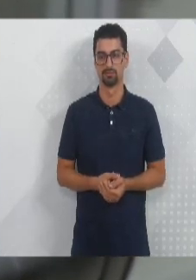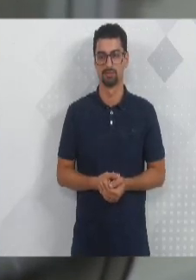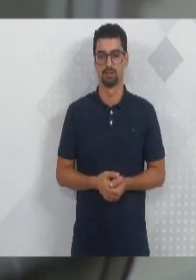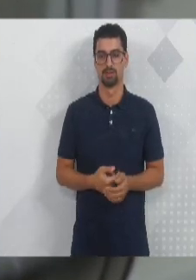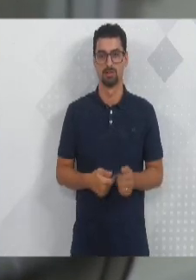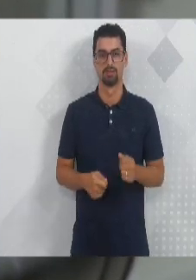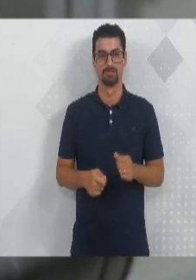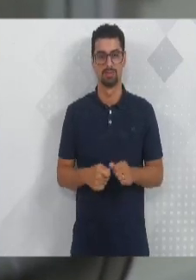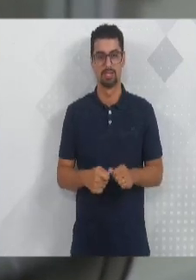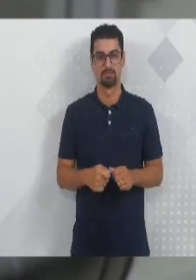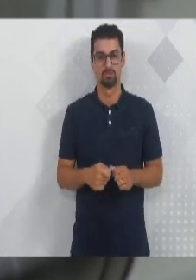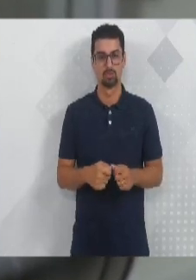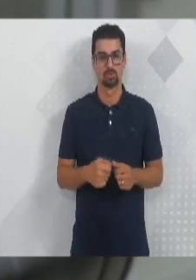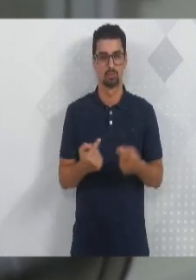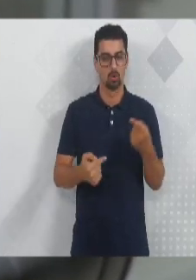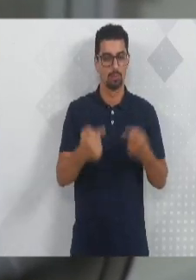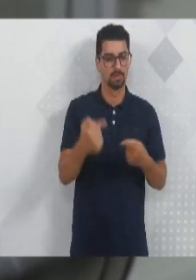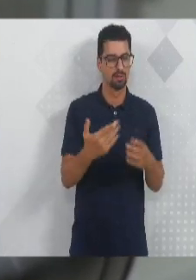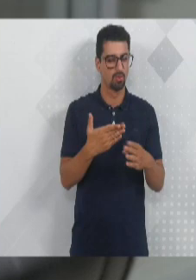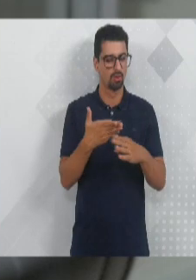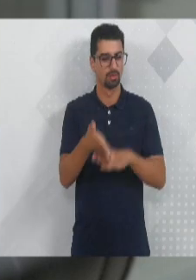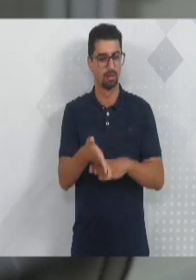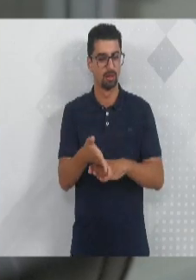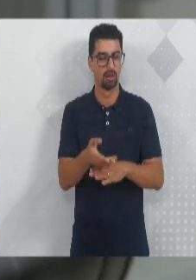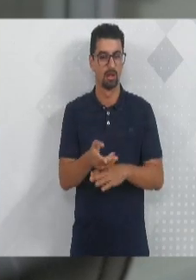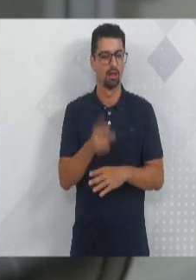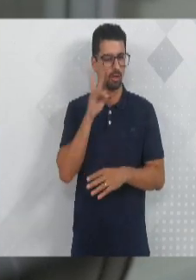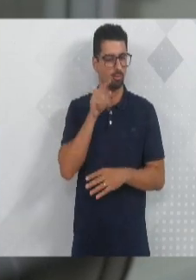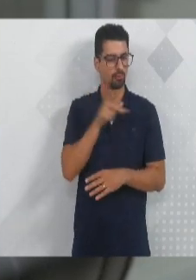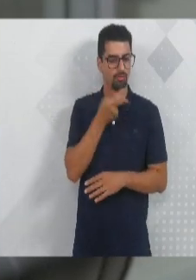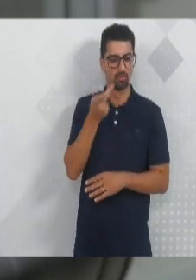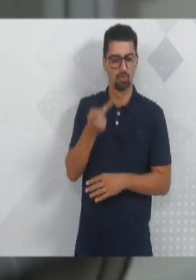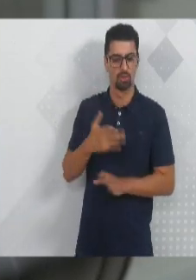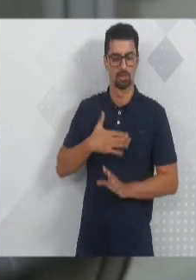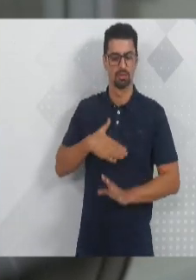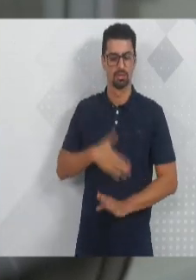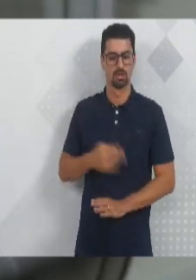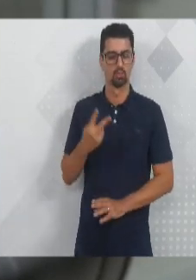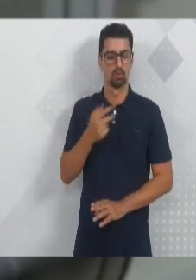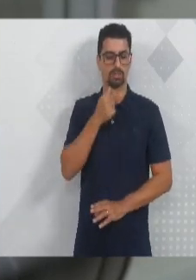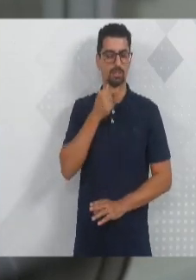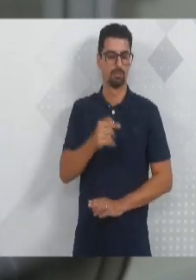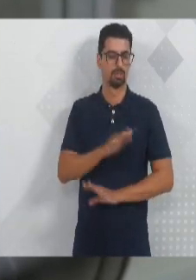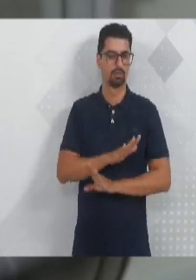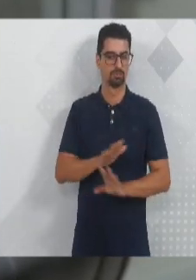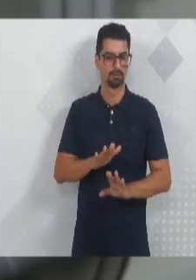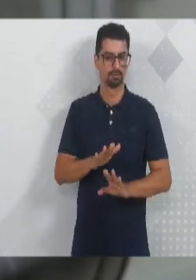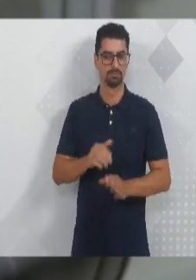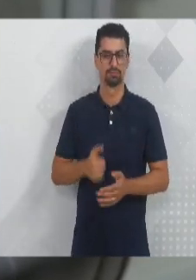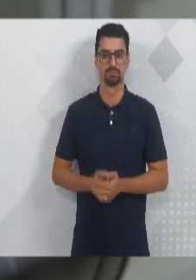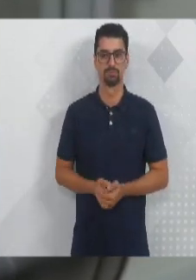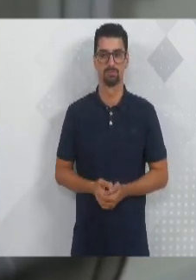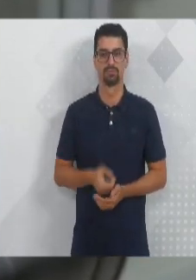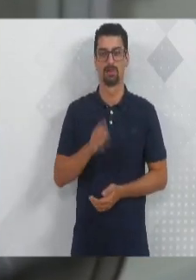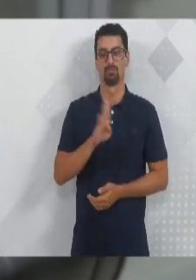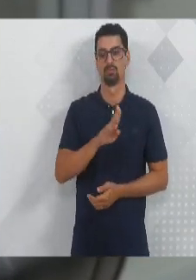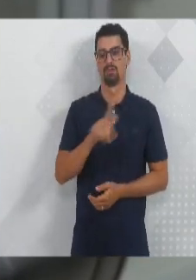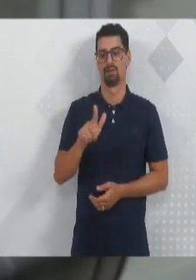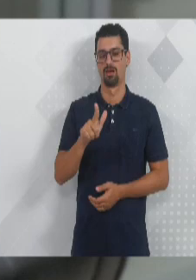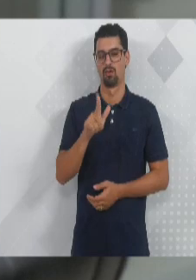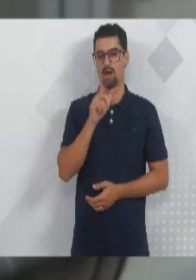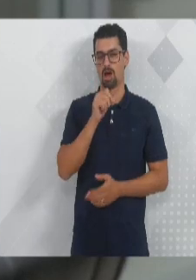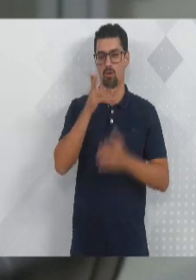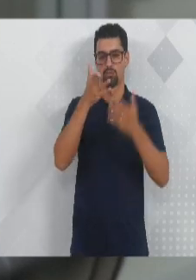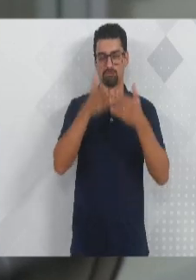valorosa E aí eu lembro que o senhor disse Gugu vamos descansar umas duas semanas e aí Blumenau veio